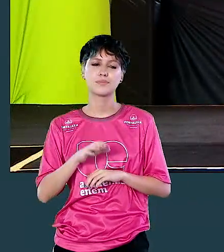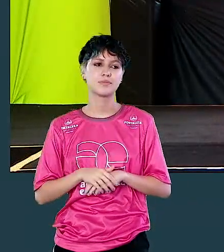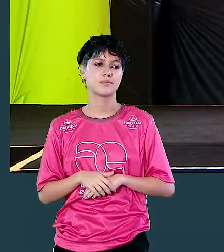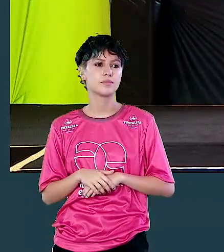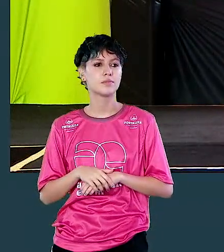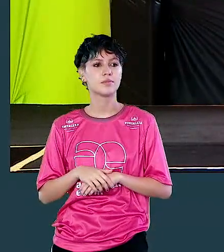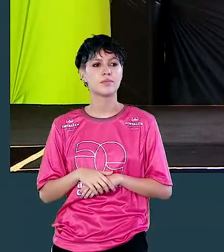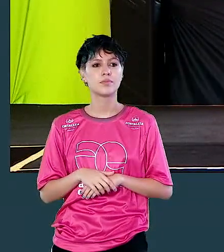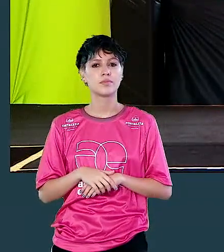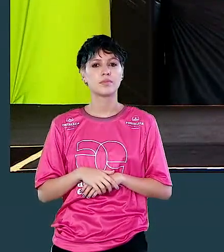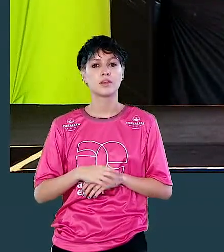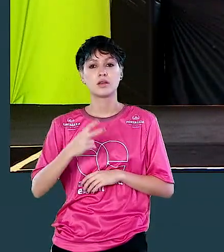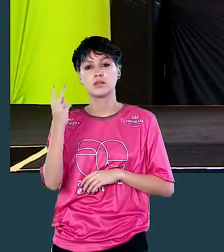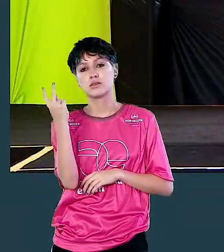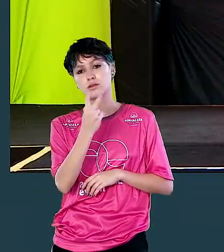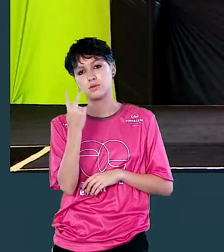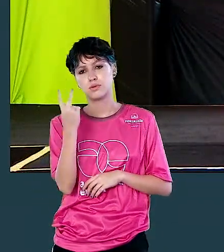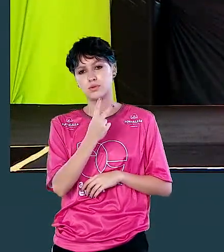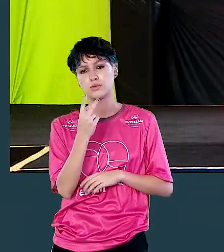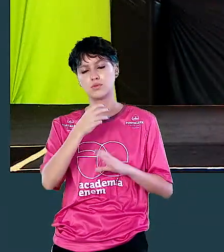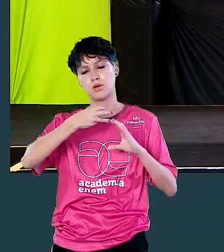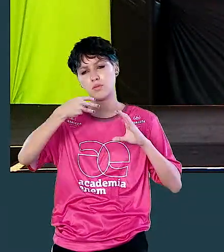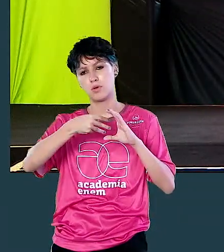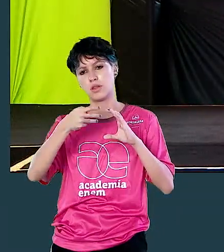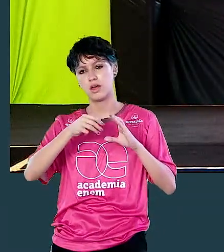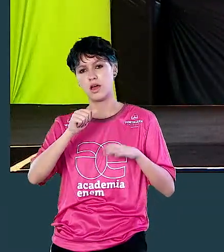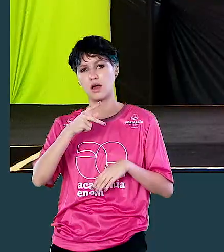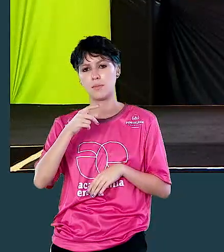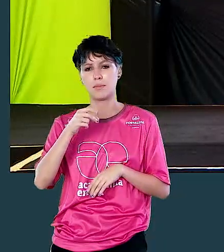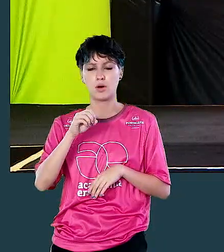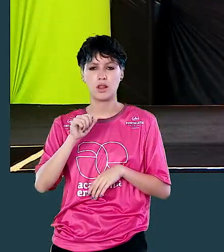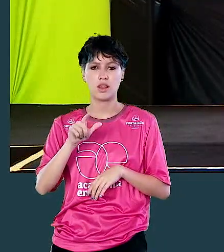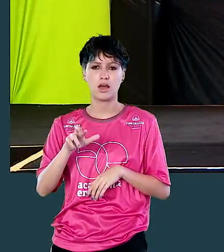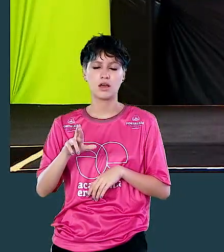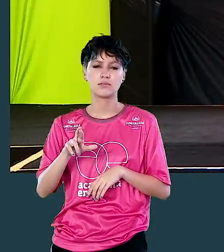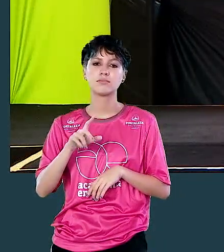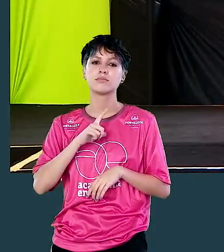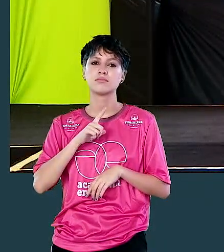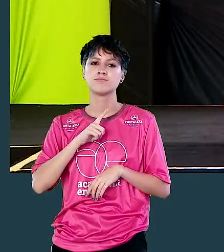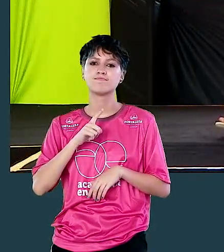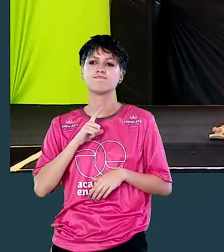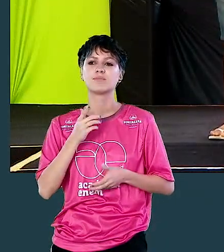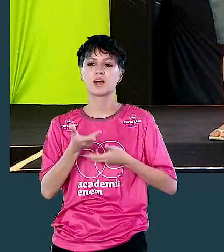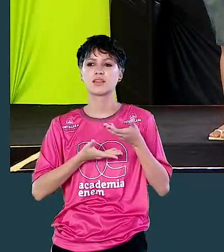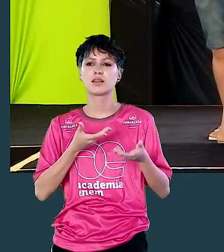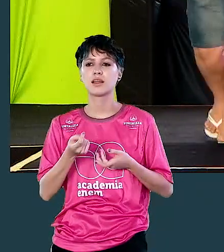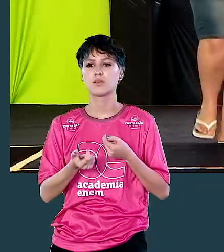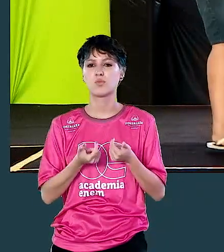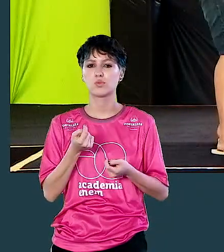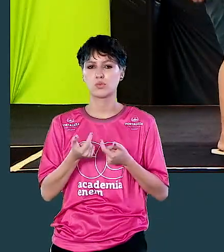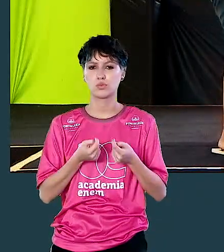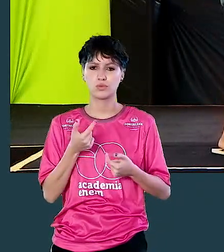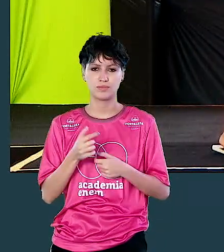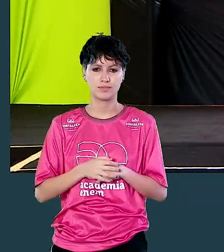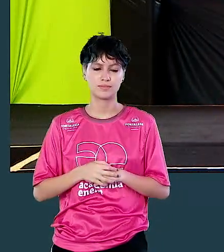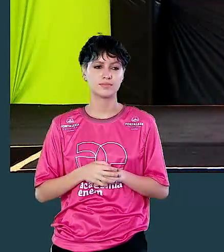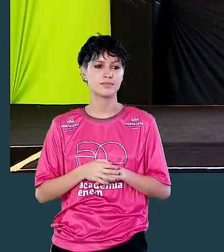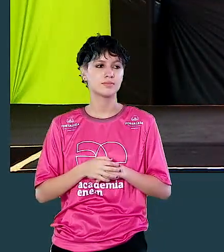moléculas apolares, elas têm fraca interação entre as moléculas. Palmas para o Matheus, por favor. Valeu, Matheusão, obrigado,